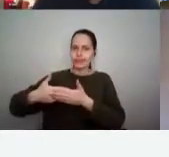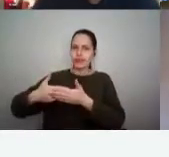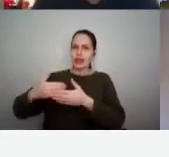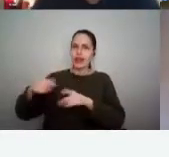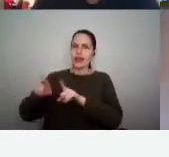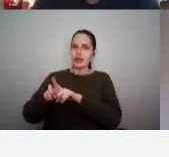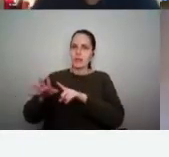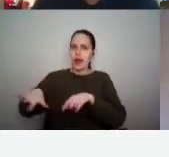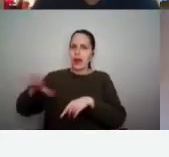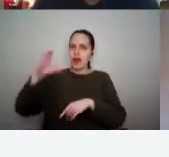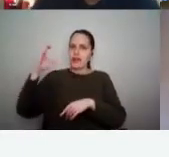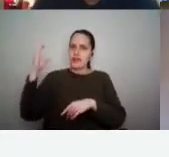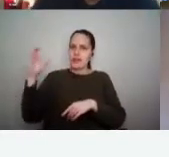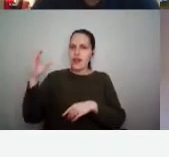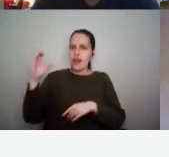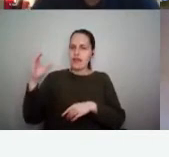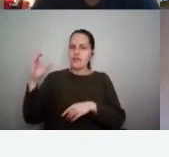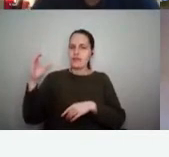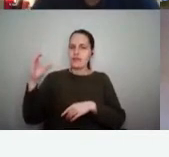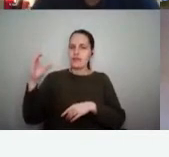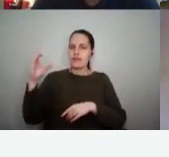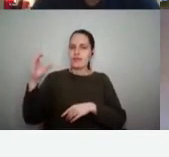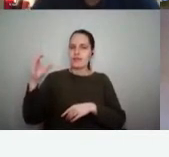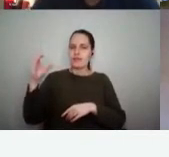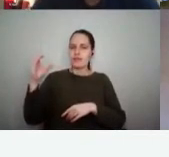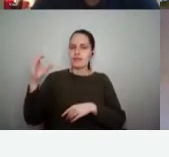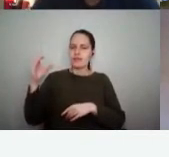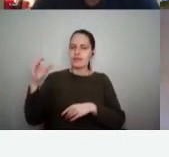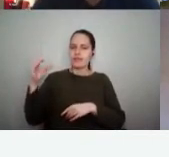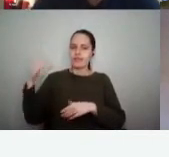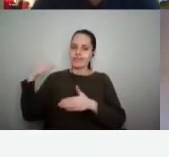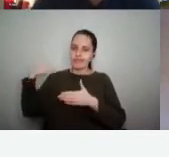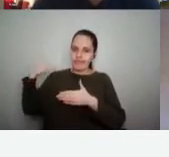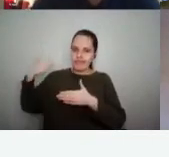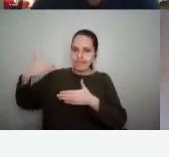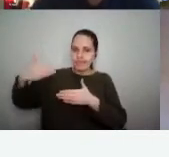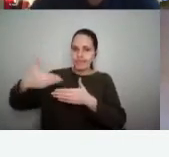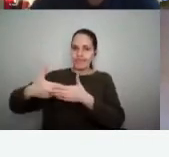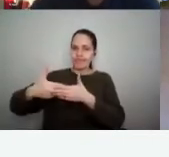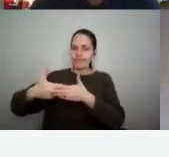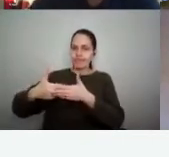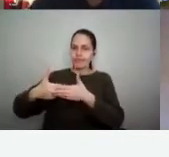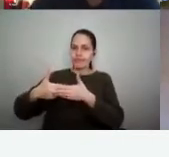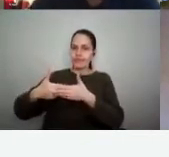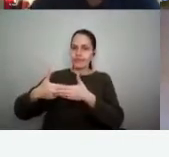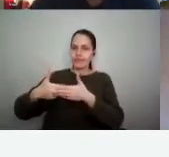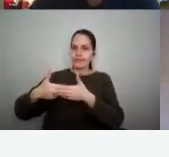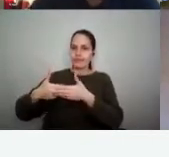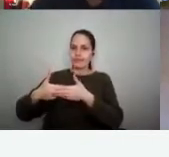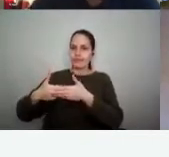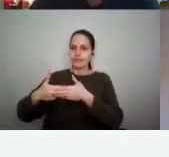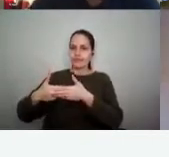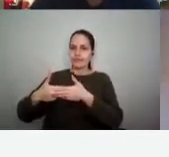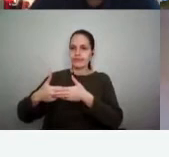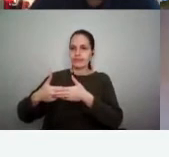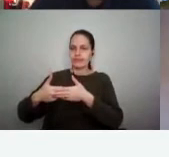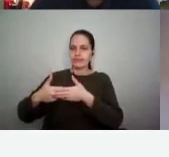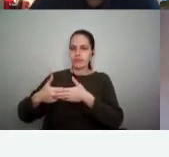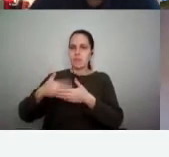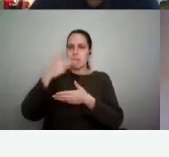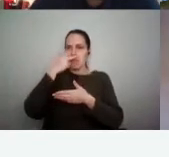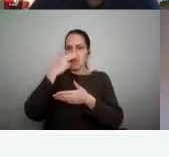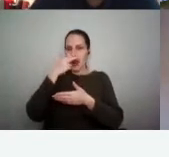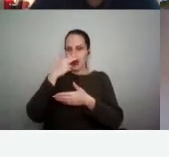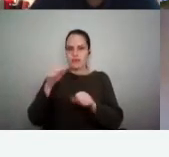assim, que tem trazido, né, uma relação tão dicotômica,